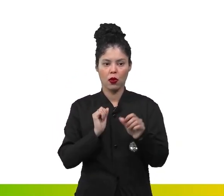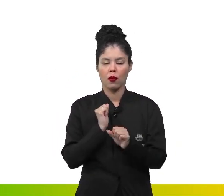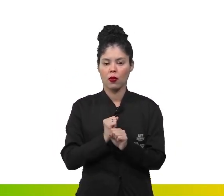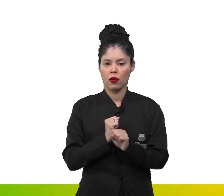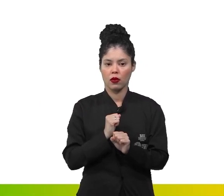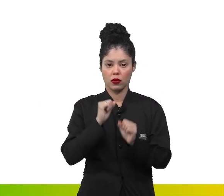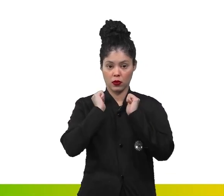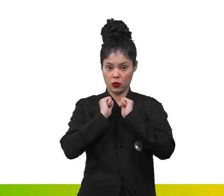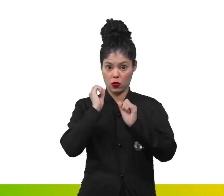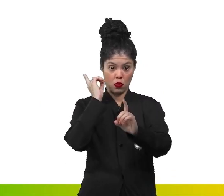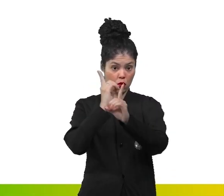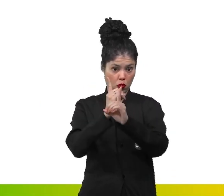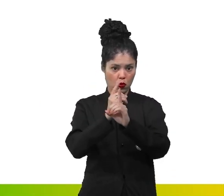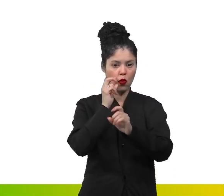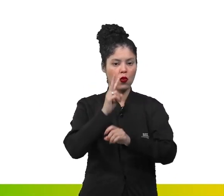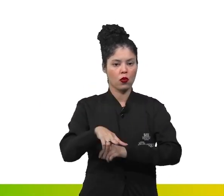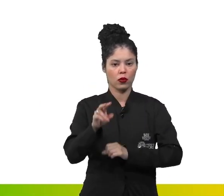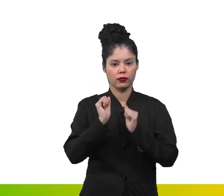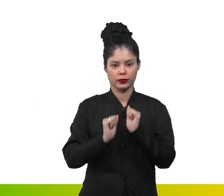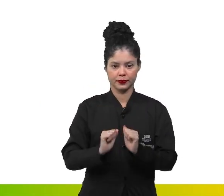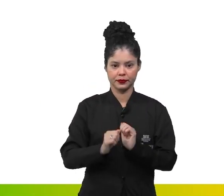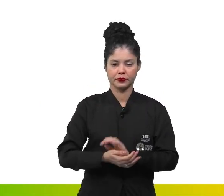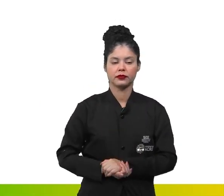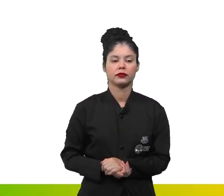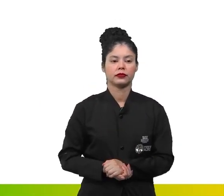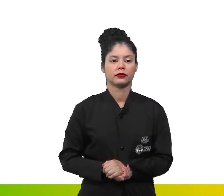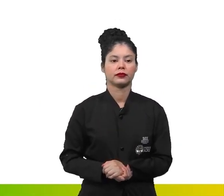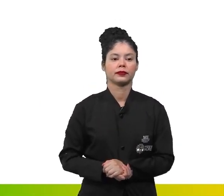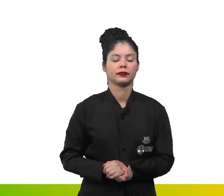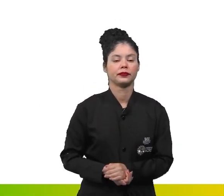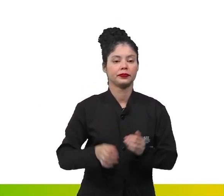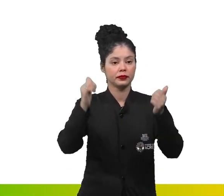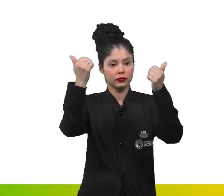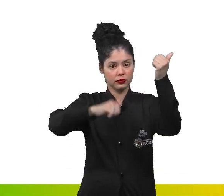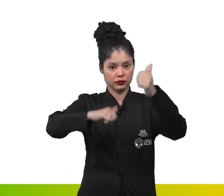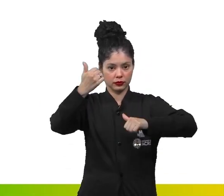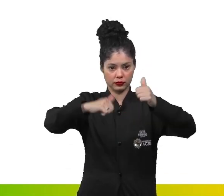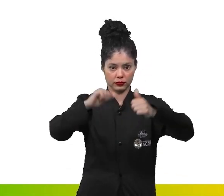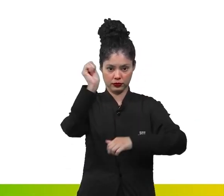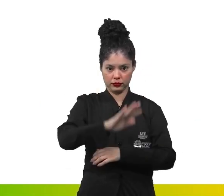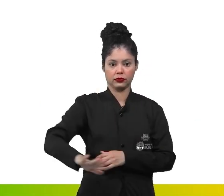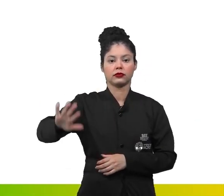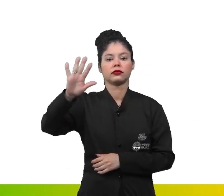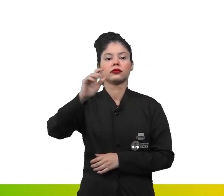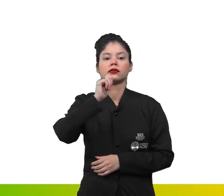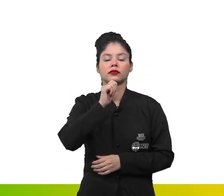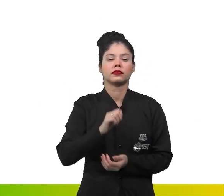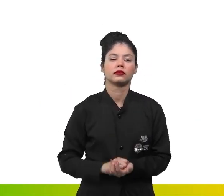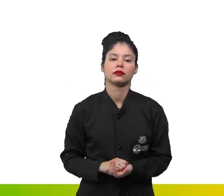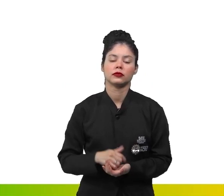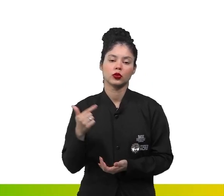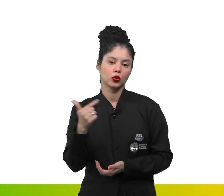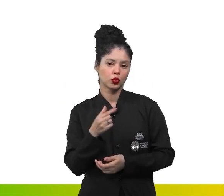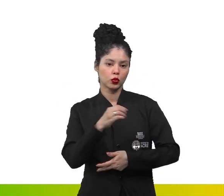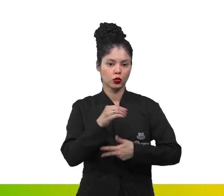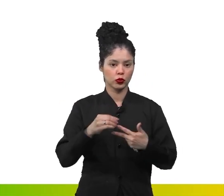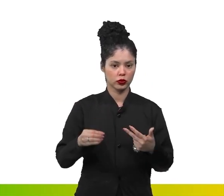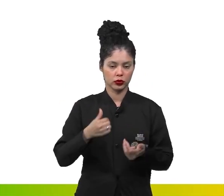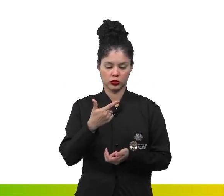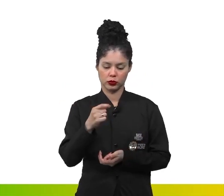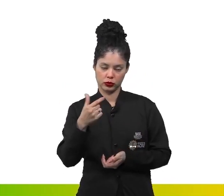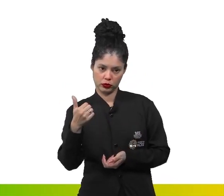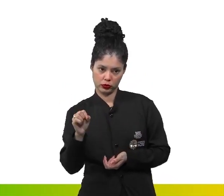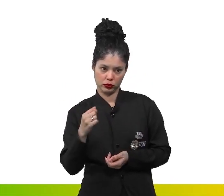encontrar. Então, fazendo aí a análise geral dessa pirâmide etária, segundo o Enem de